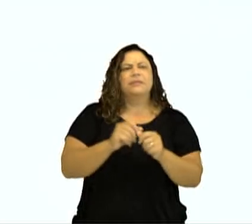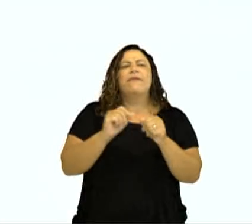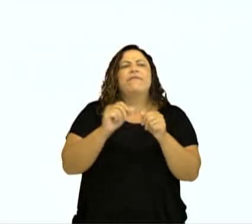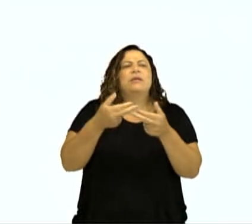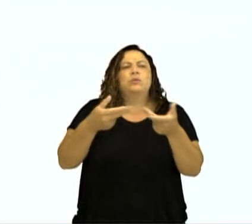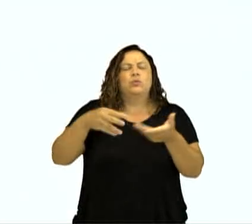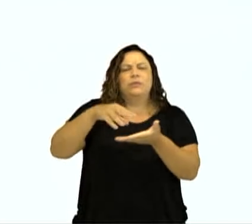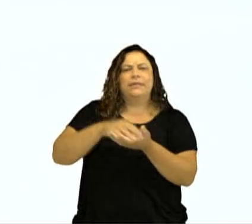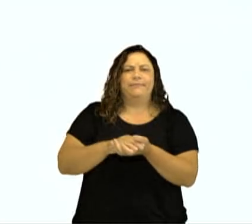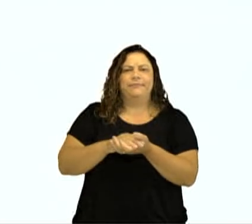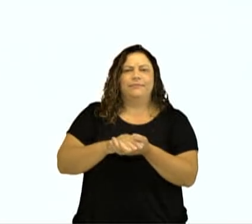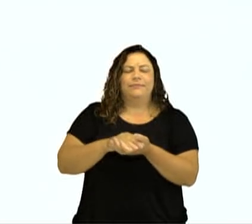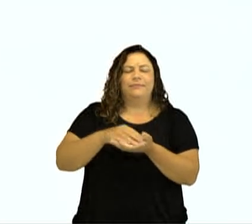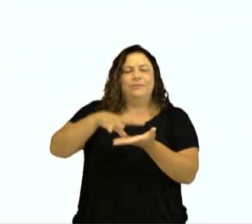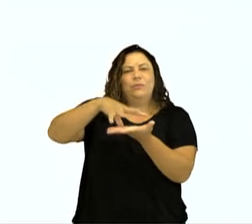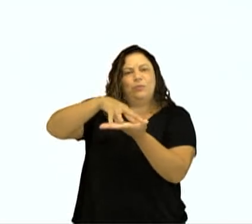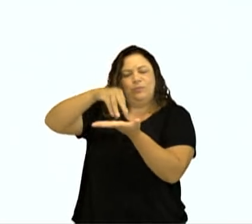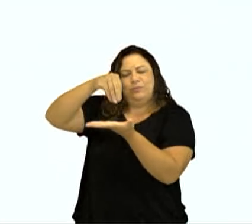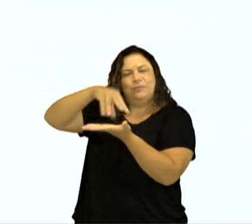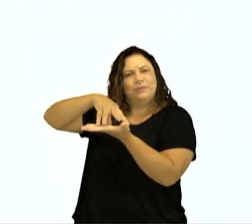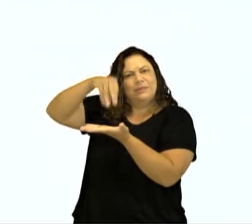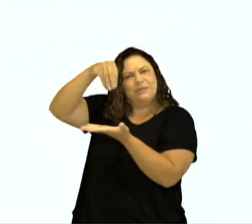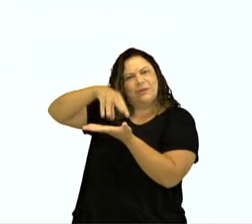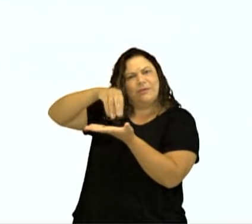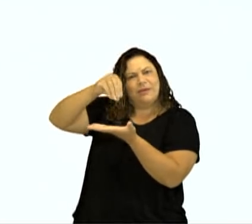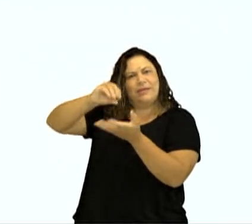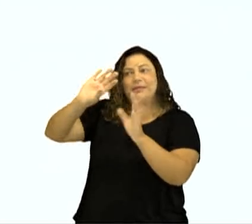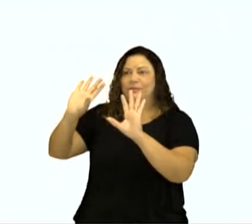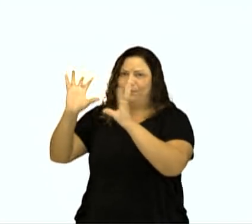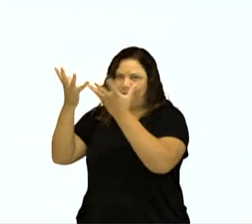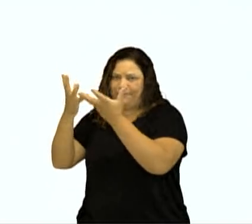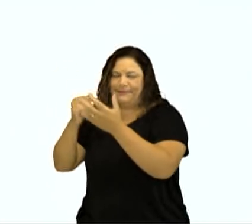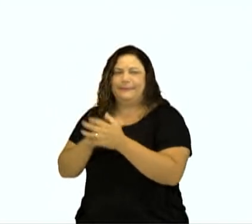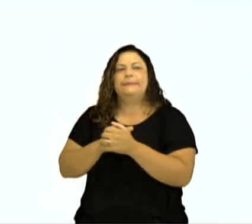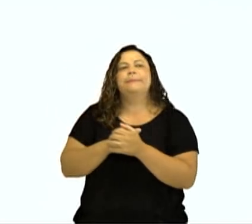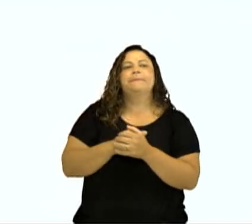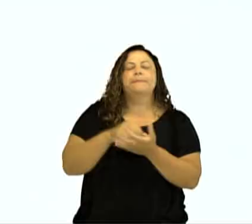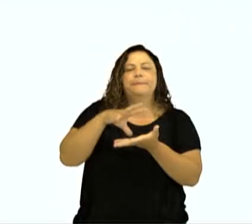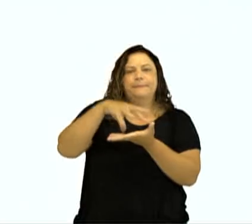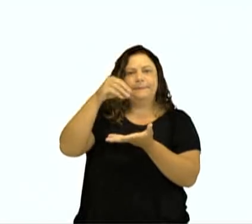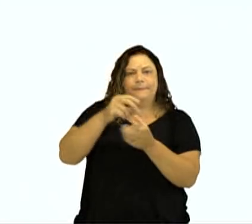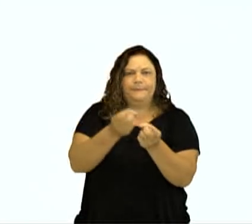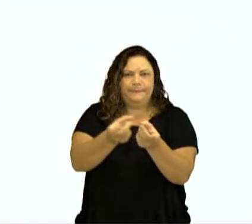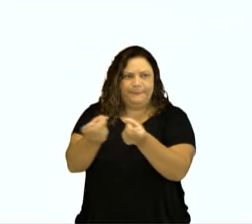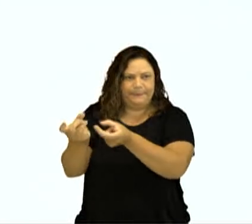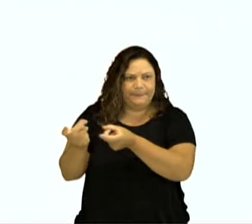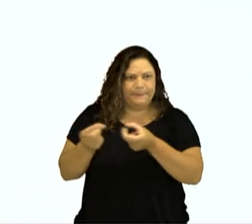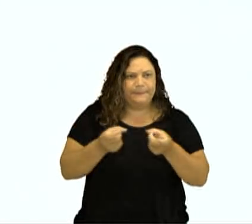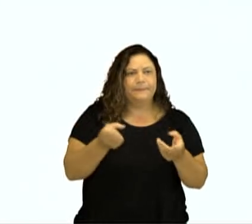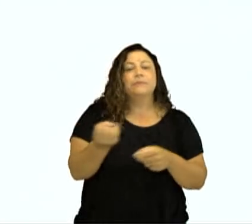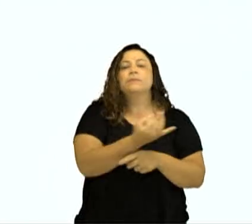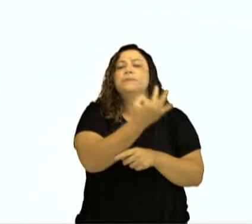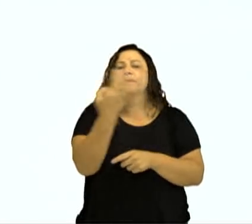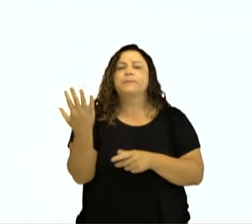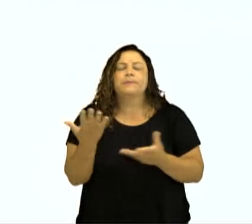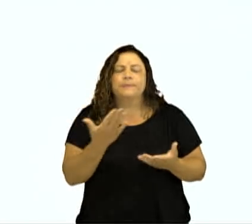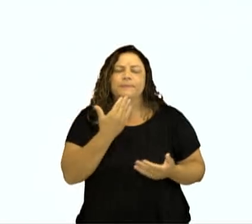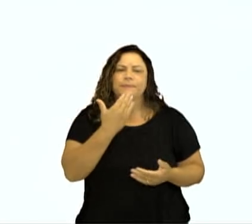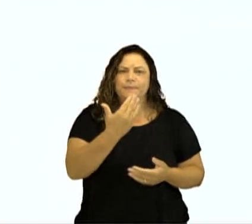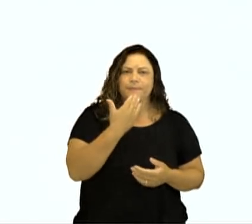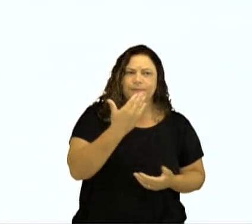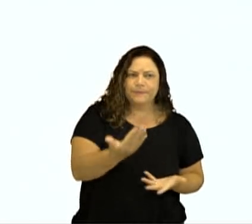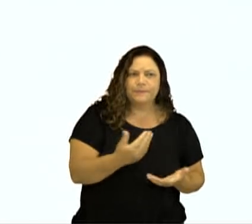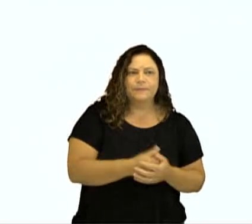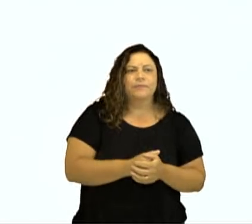da quantidade. Conforme eu for comprar, é o valor que eu vou pagar. Que for encomendada, mais uma taxa